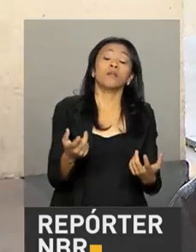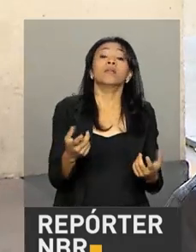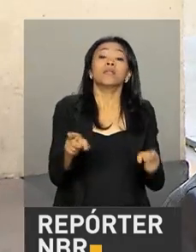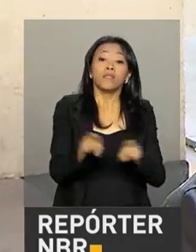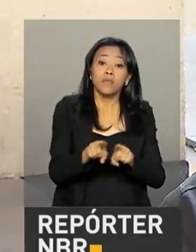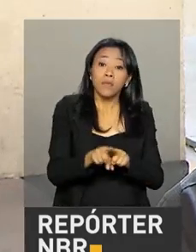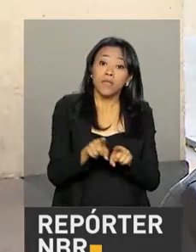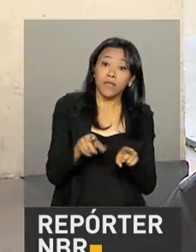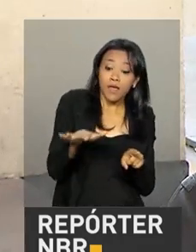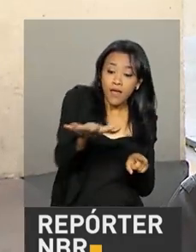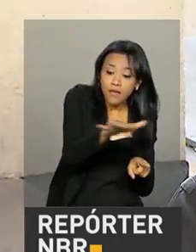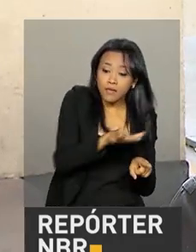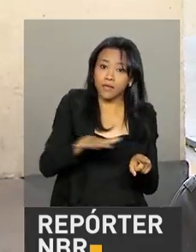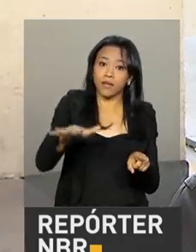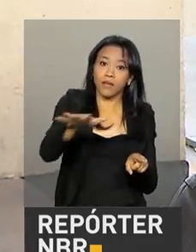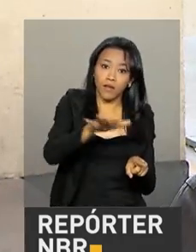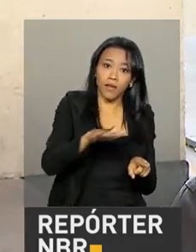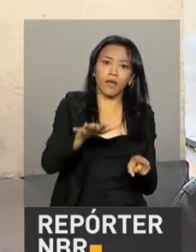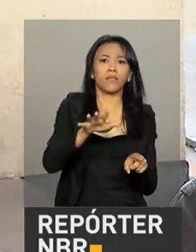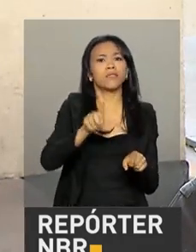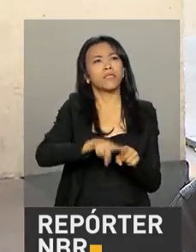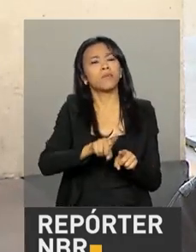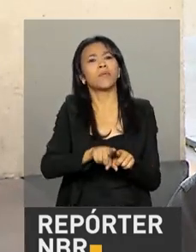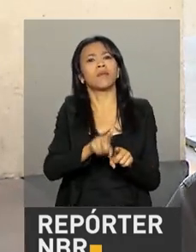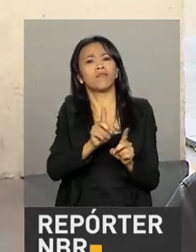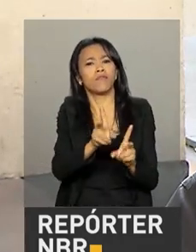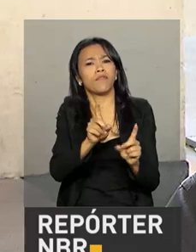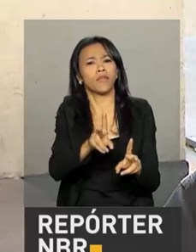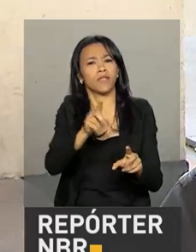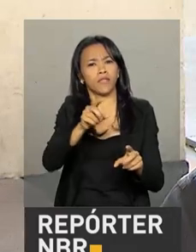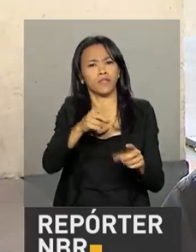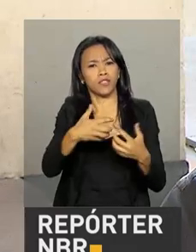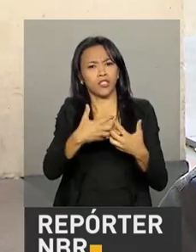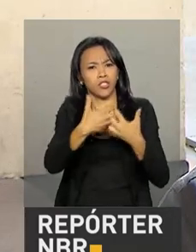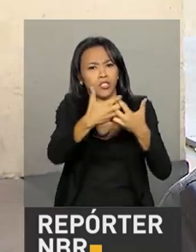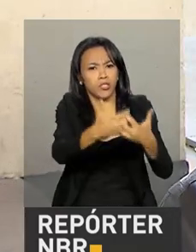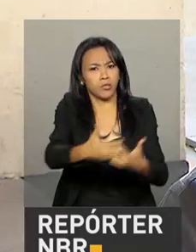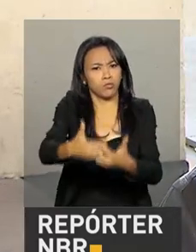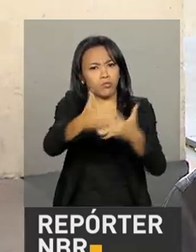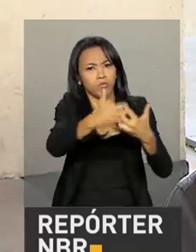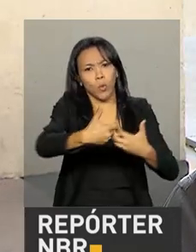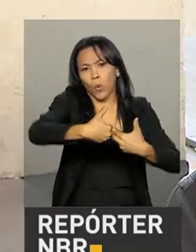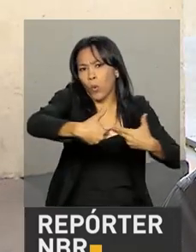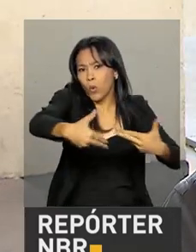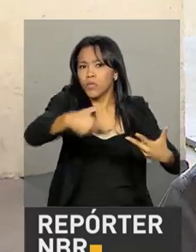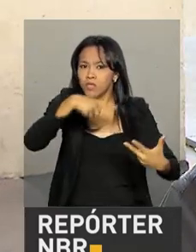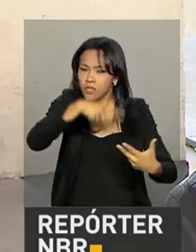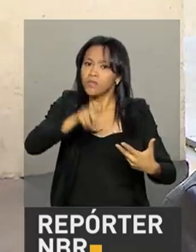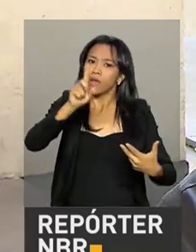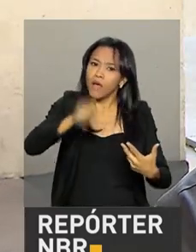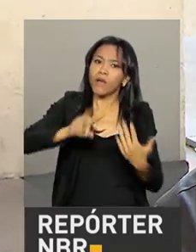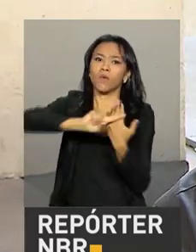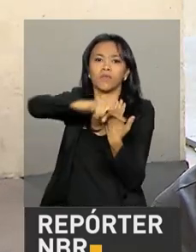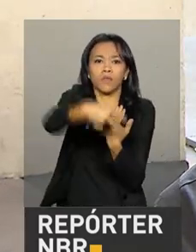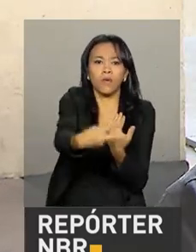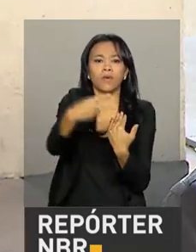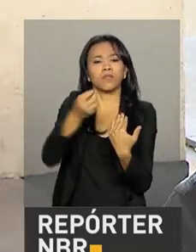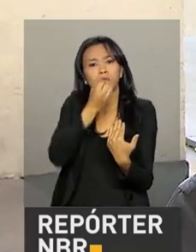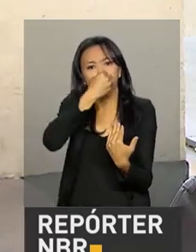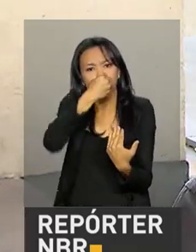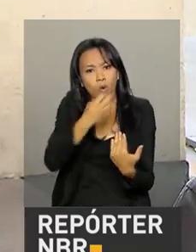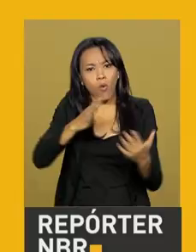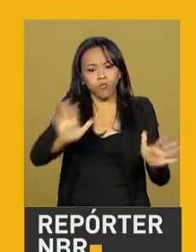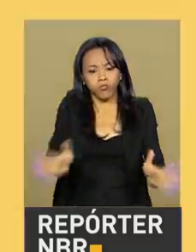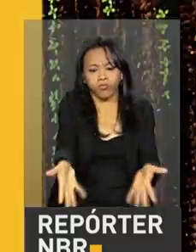indiretamente ela e a própria venda de máquinas no futuro tudo isso é reflexo é do bom desenvolvimento da da Agricultura